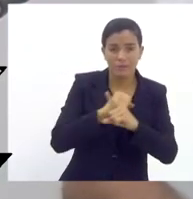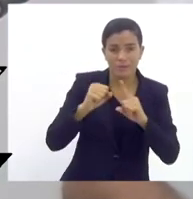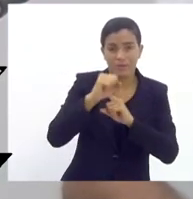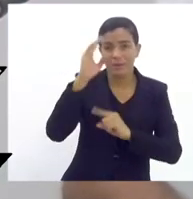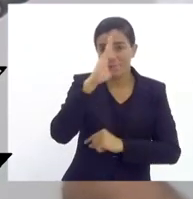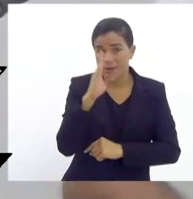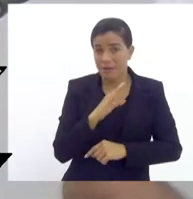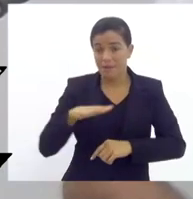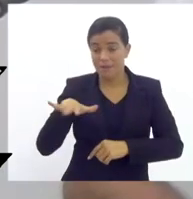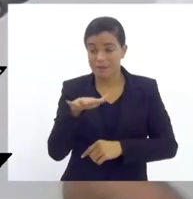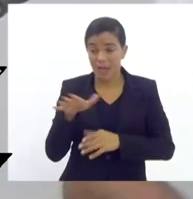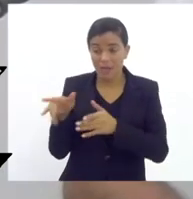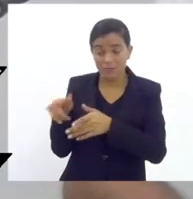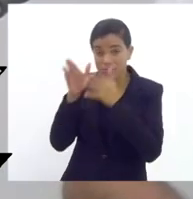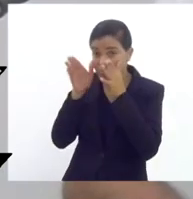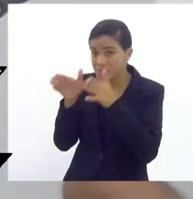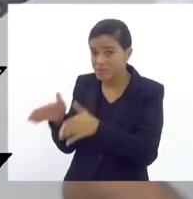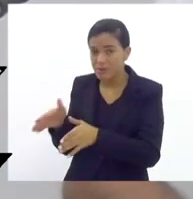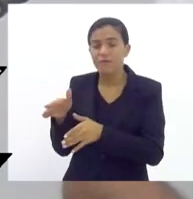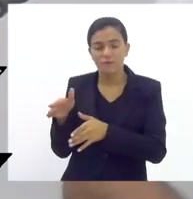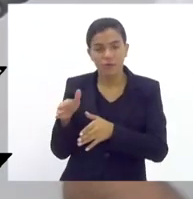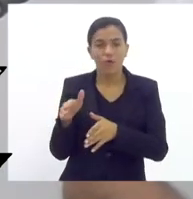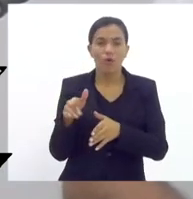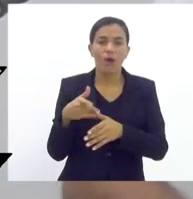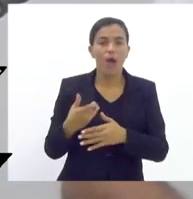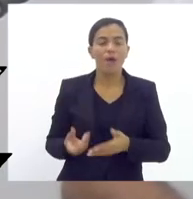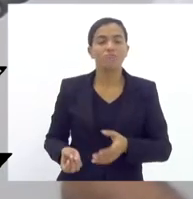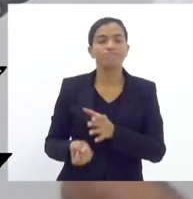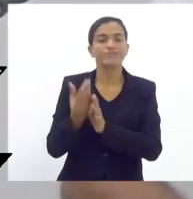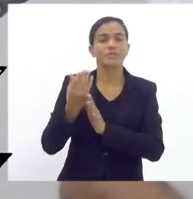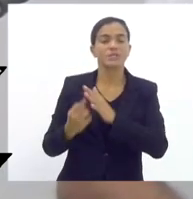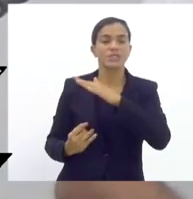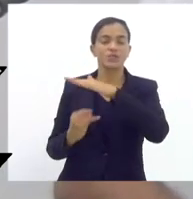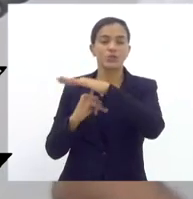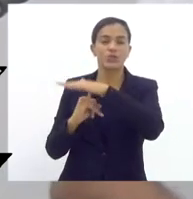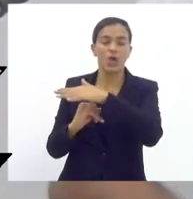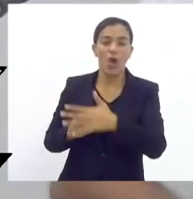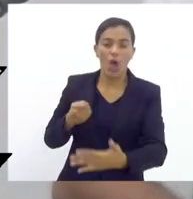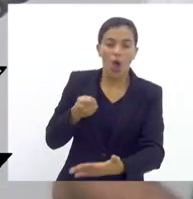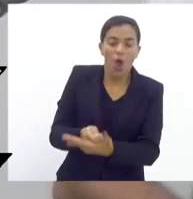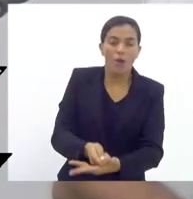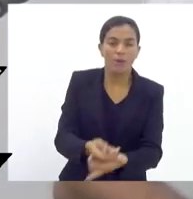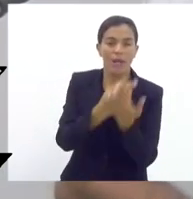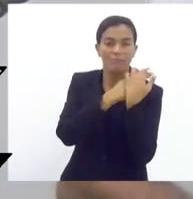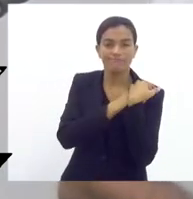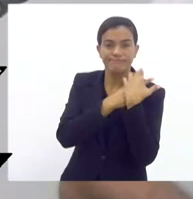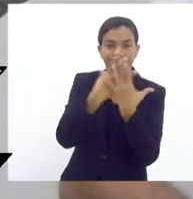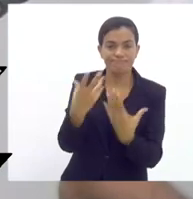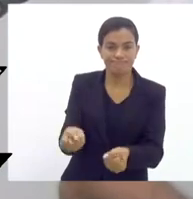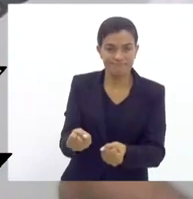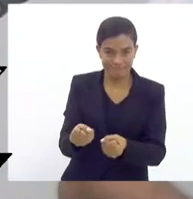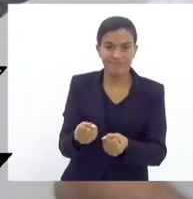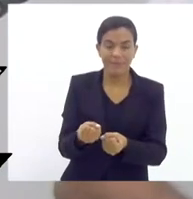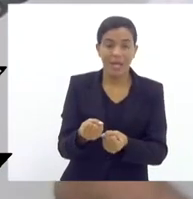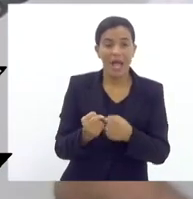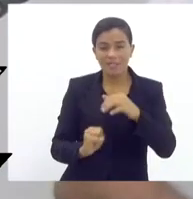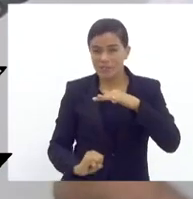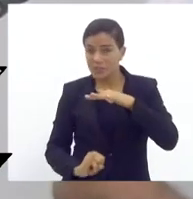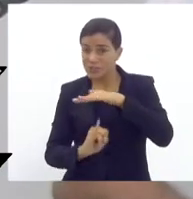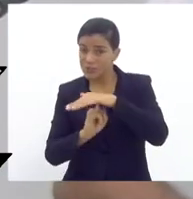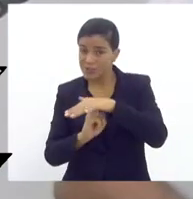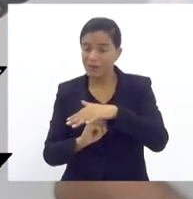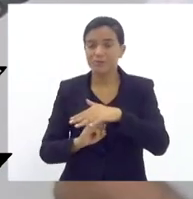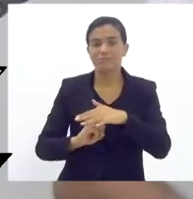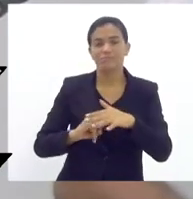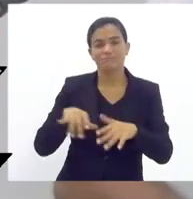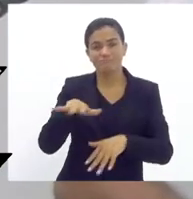brasileira nesse caso faz as instituições foi obrigar a ser responsabilizar As instituições da